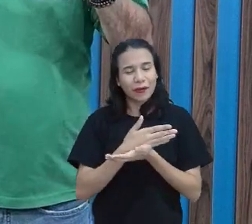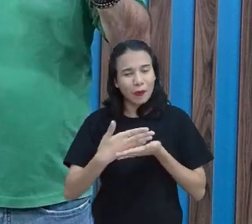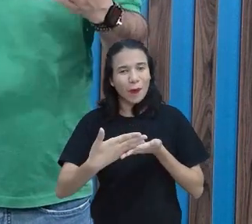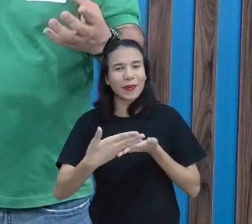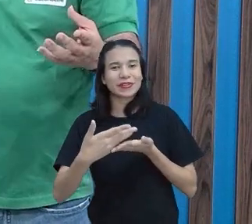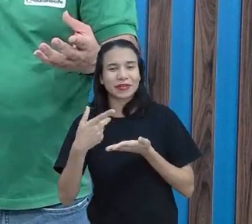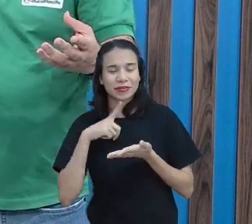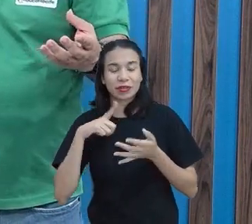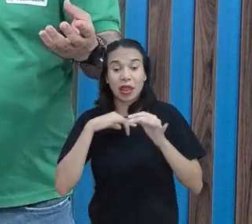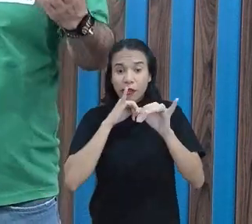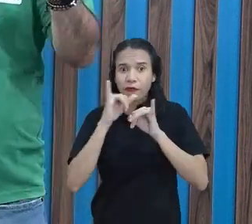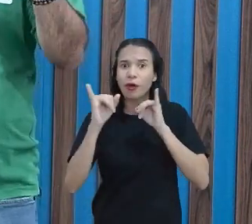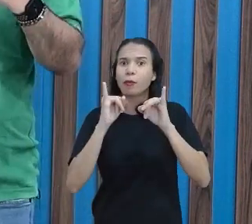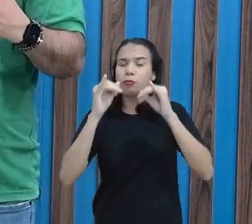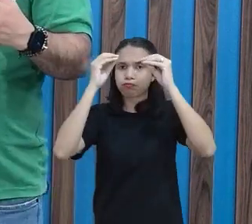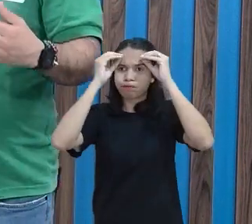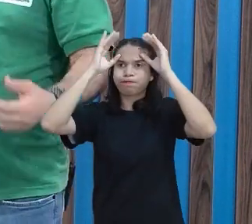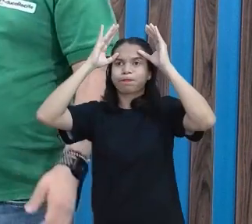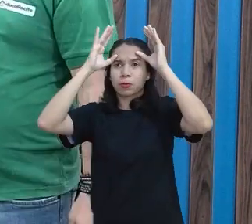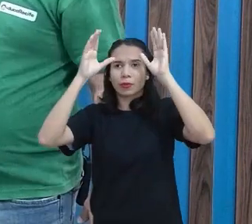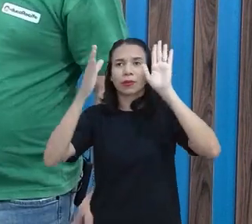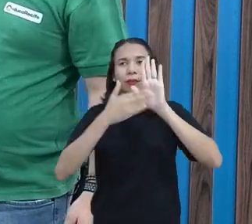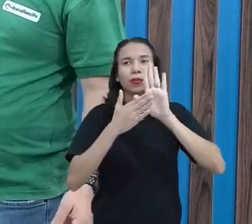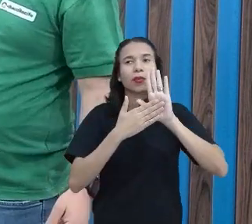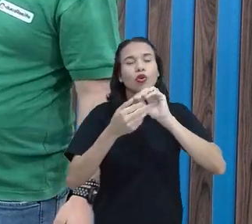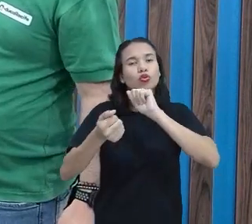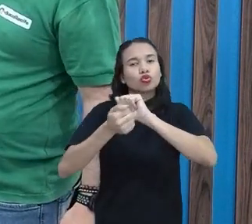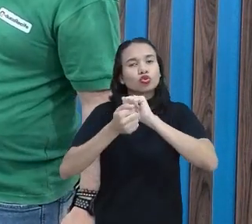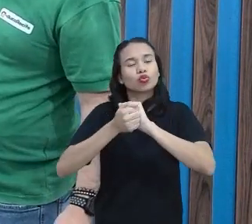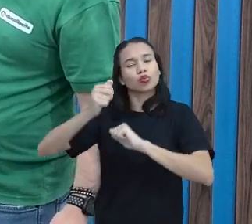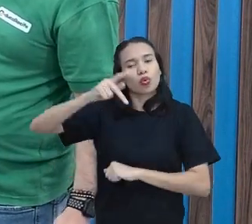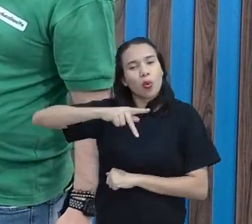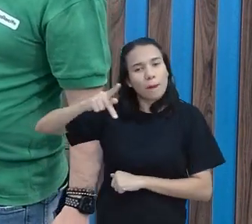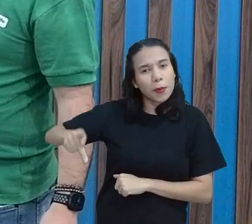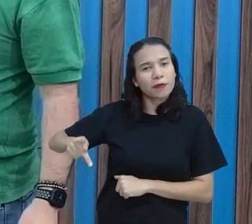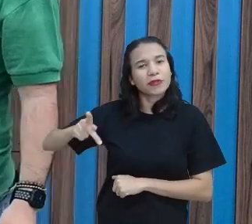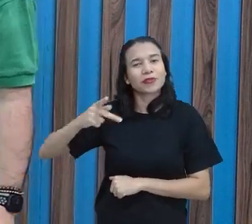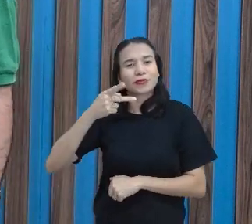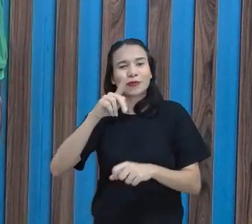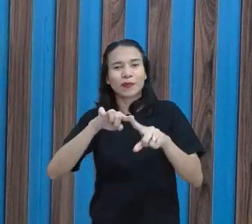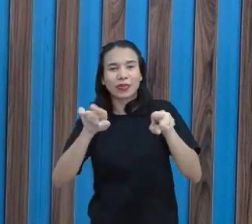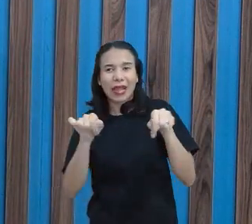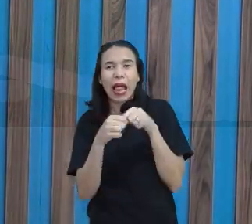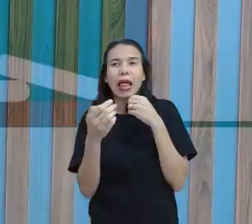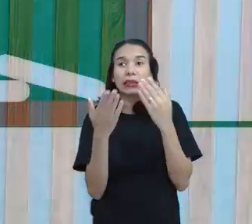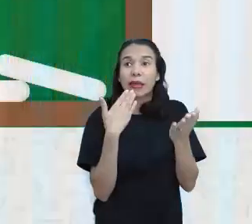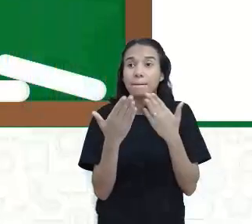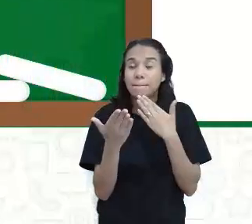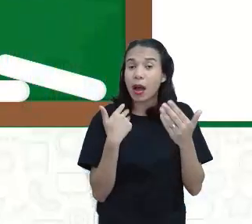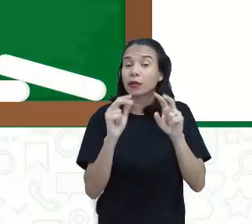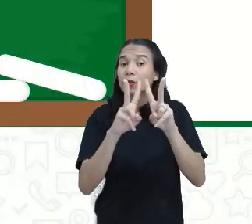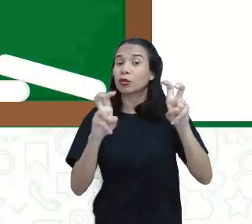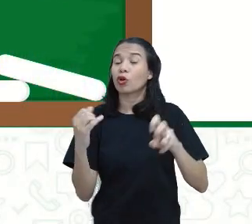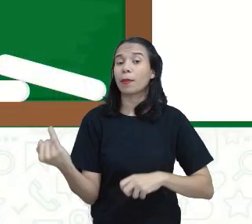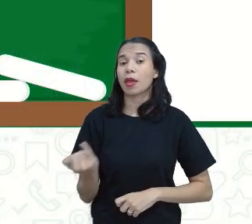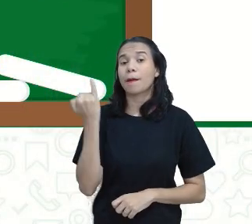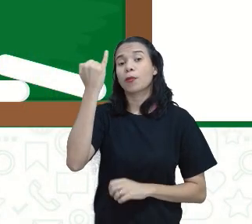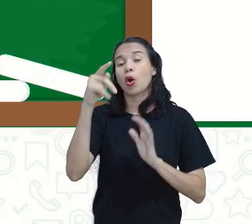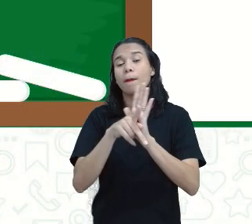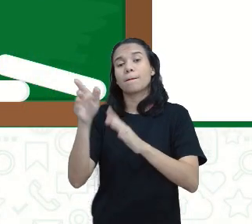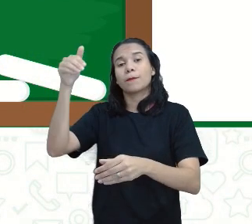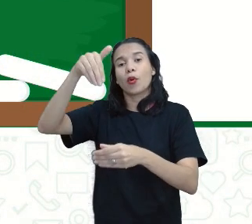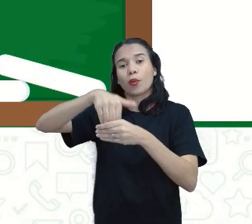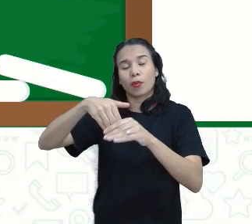dessas informações, você proponha aí com o seu professor, professor e sua turma, um debate sobre a importância das